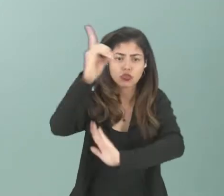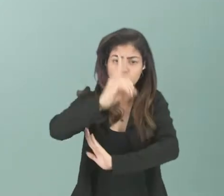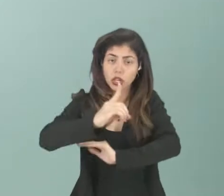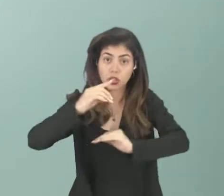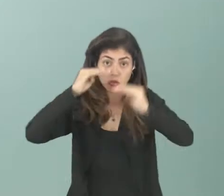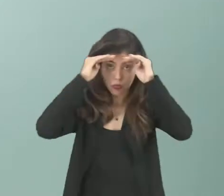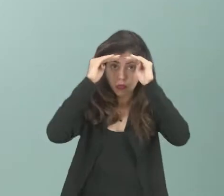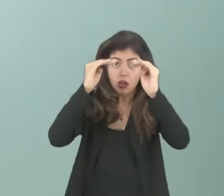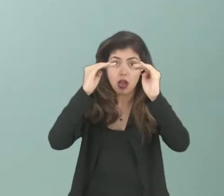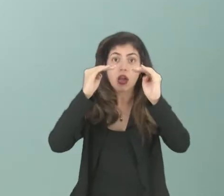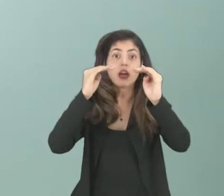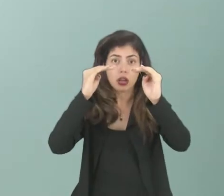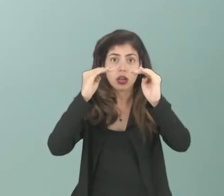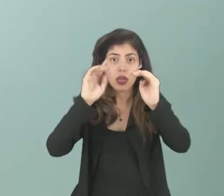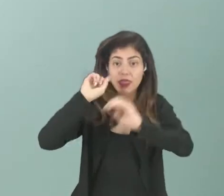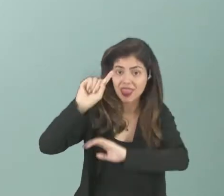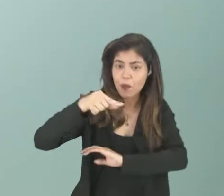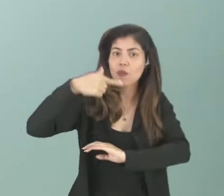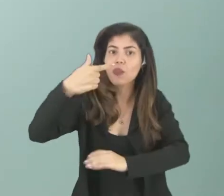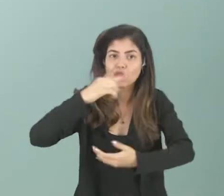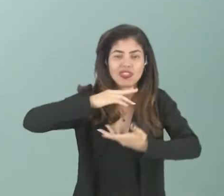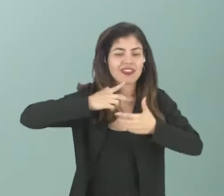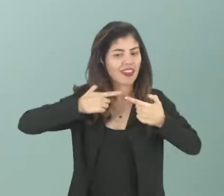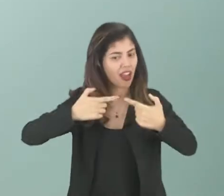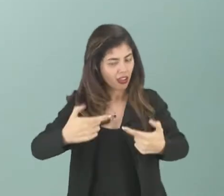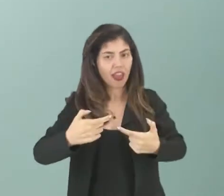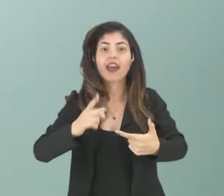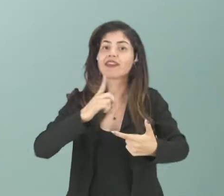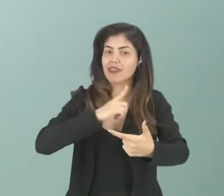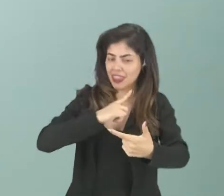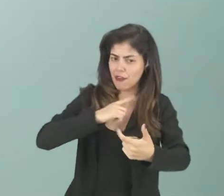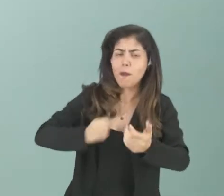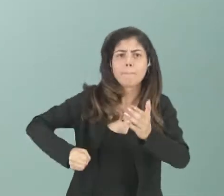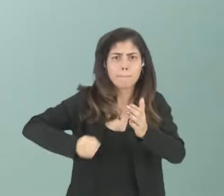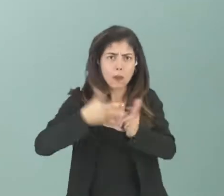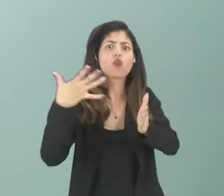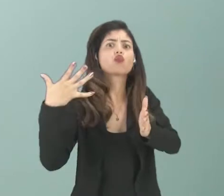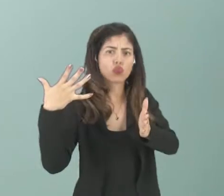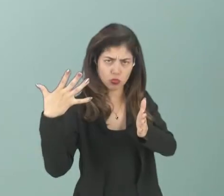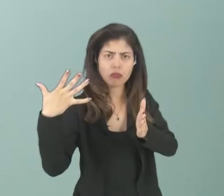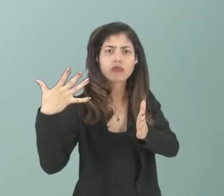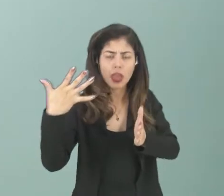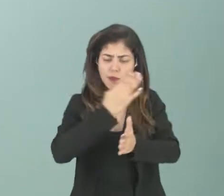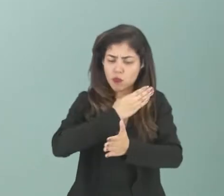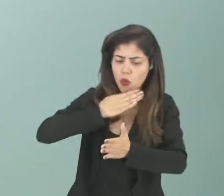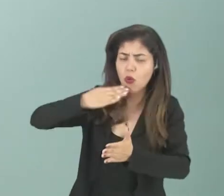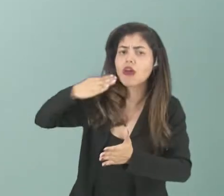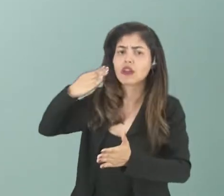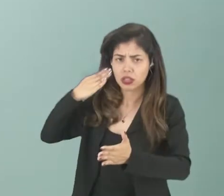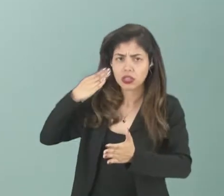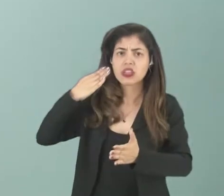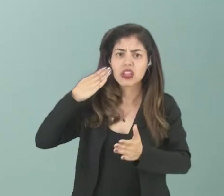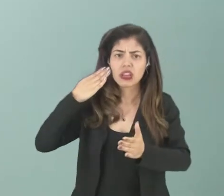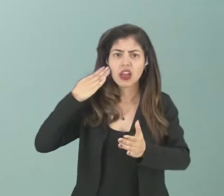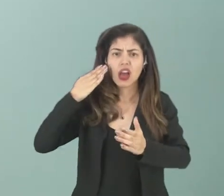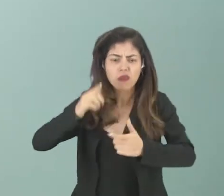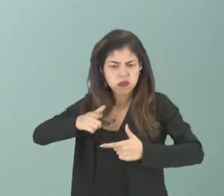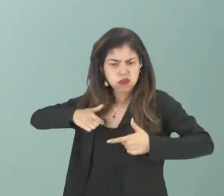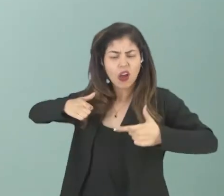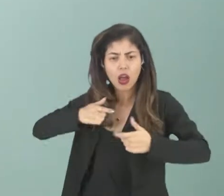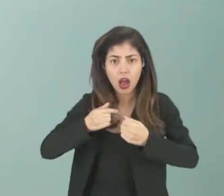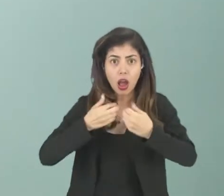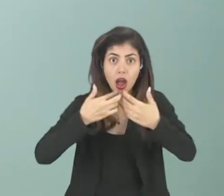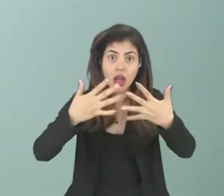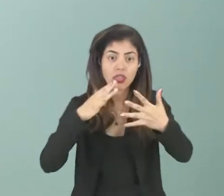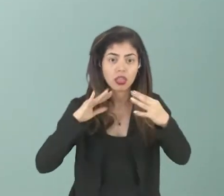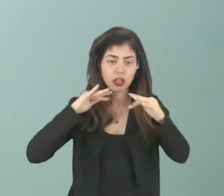Humanos foi no pós-guerra, onde houve milhões de mortos e foi uma reação que reacendeu a